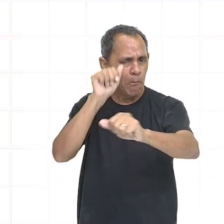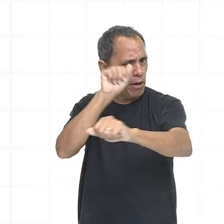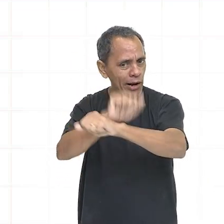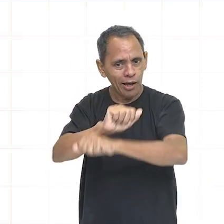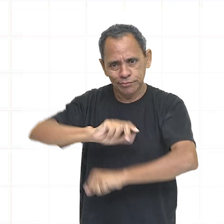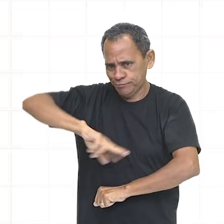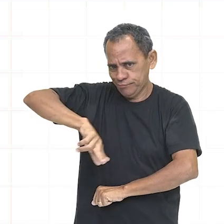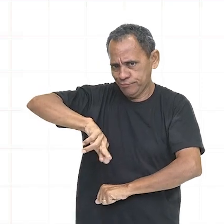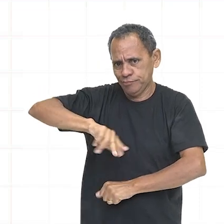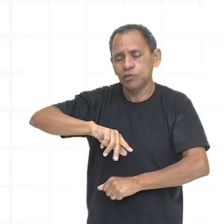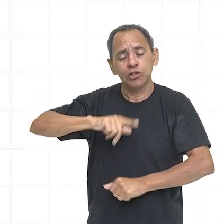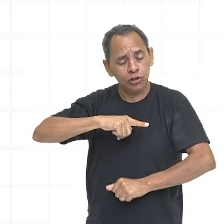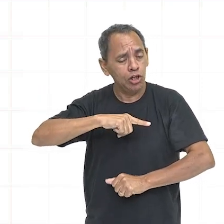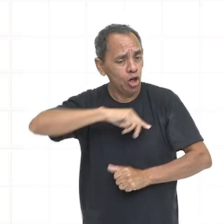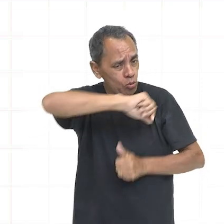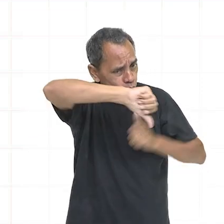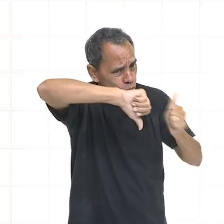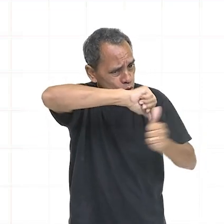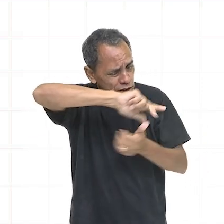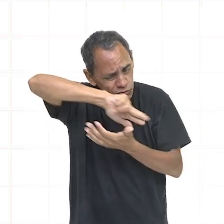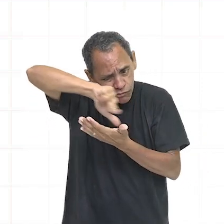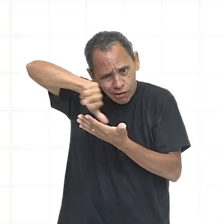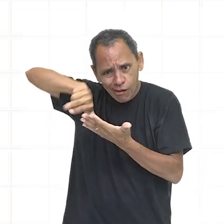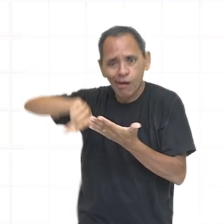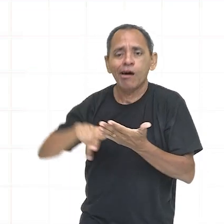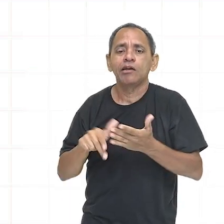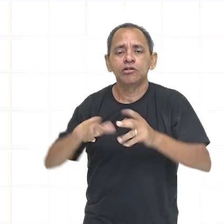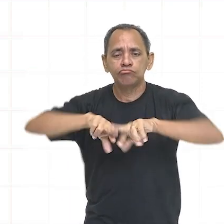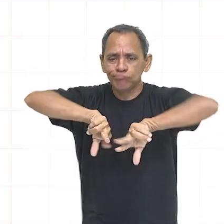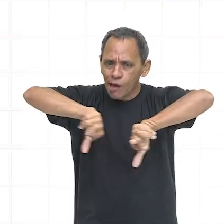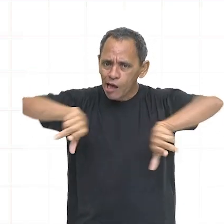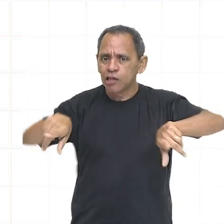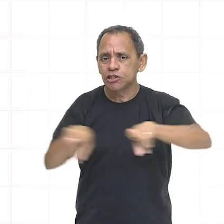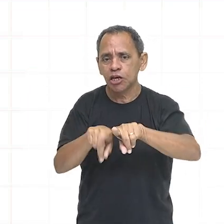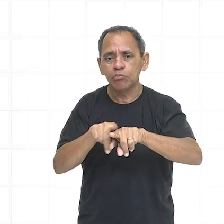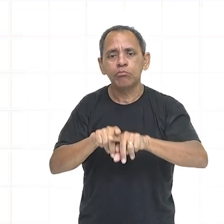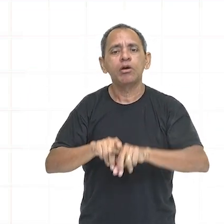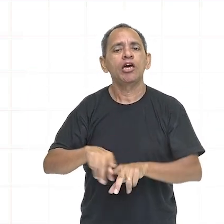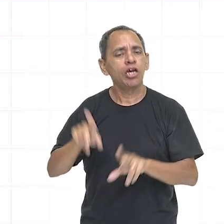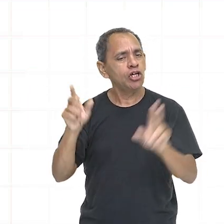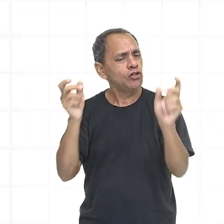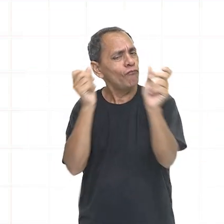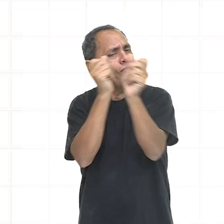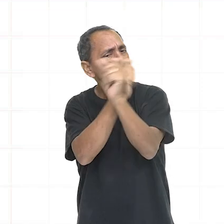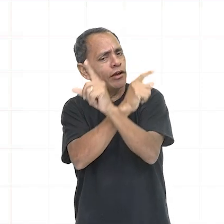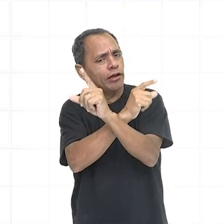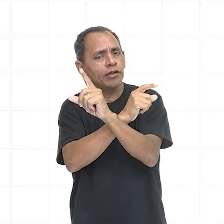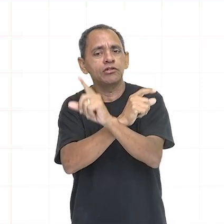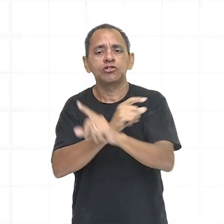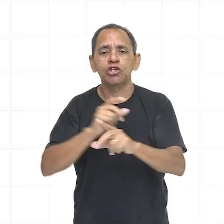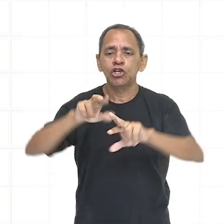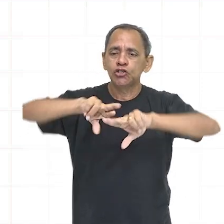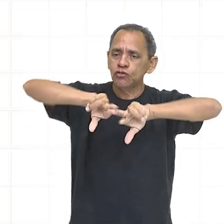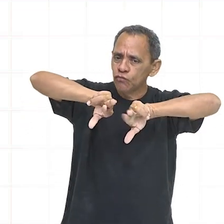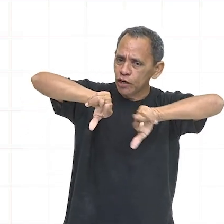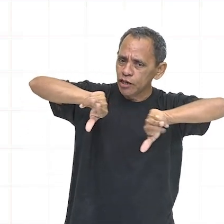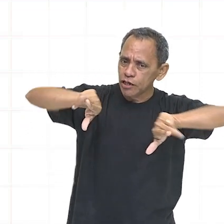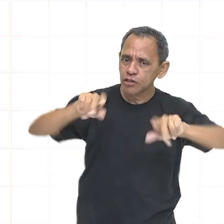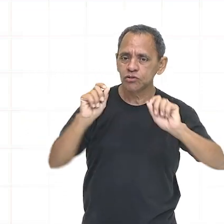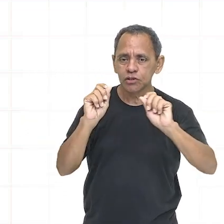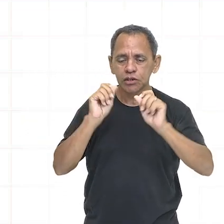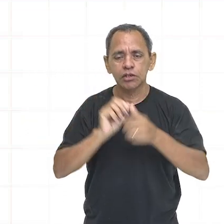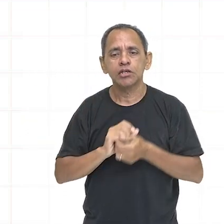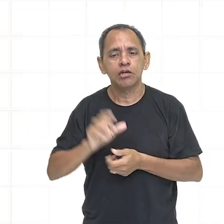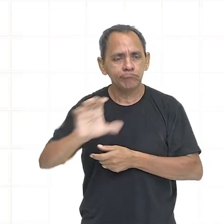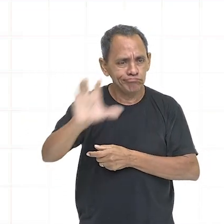Existem várias mudanças. E isso vai variar, gente, entre diferentes regiões do planeta. Por quê? Fatores